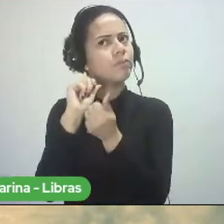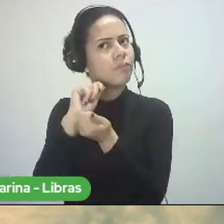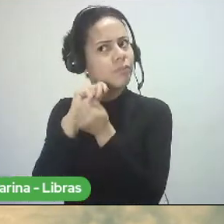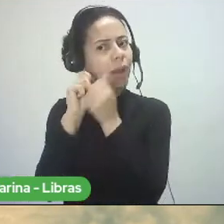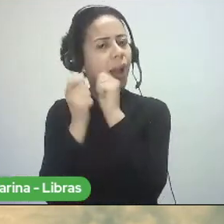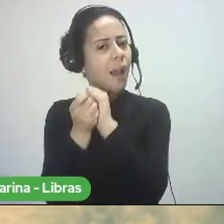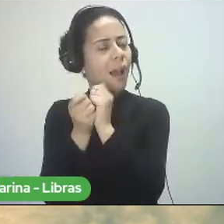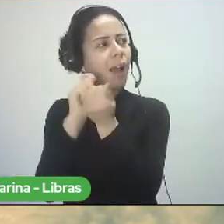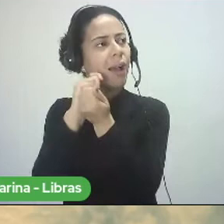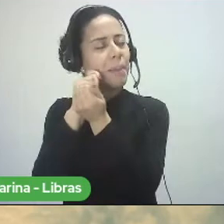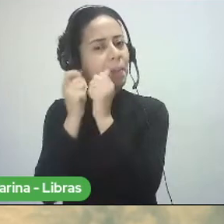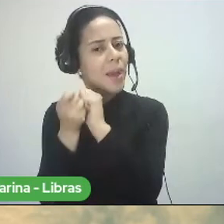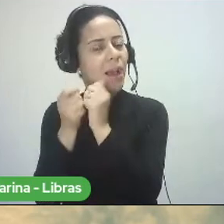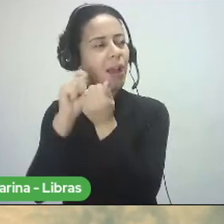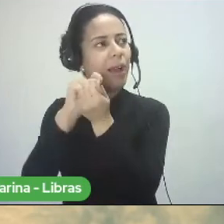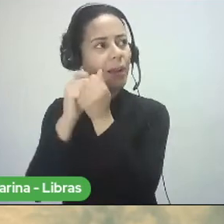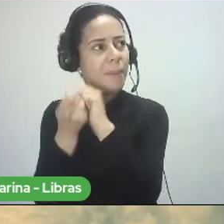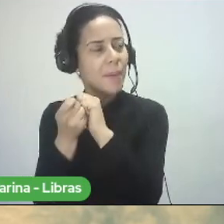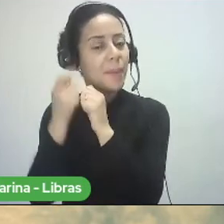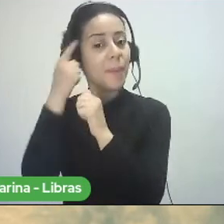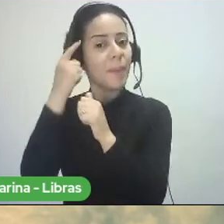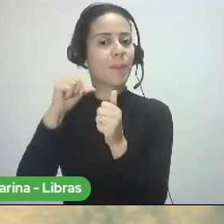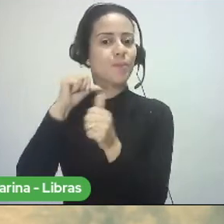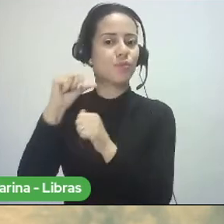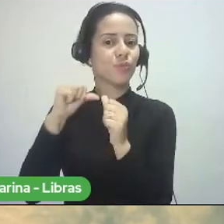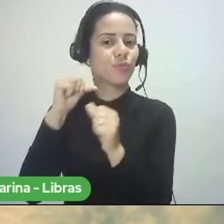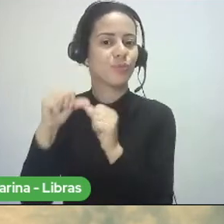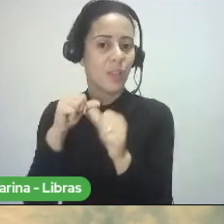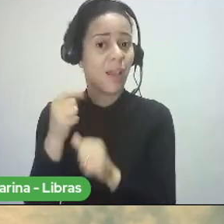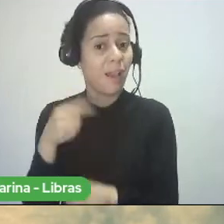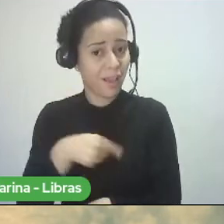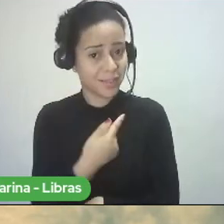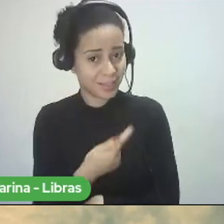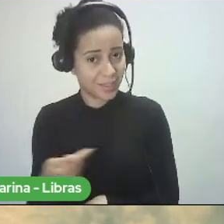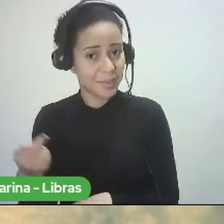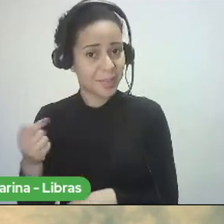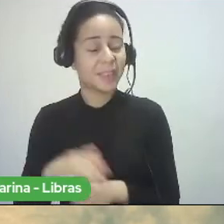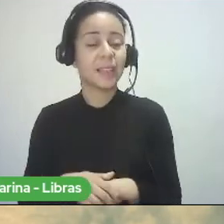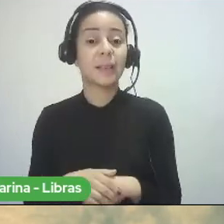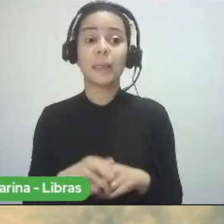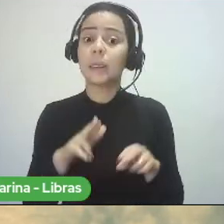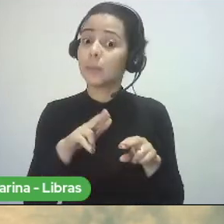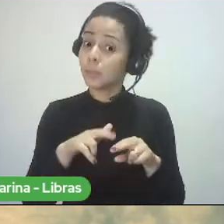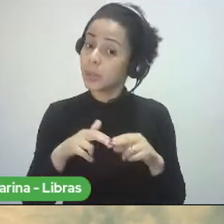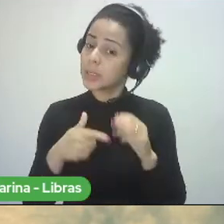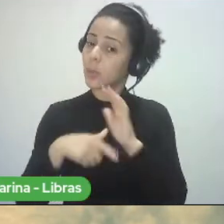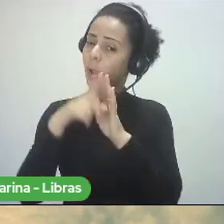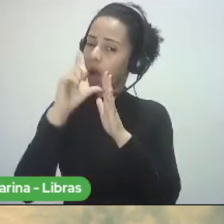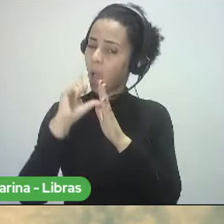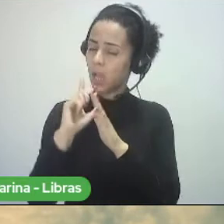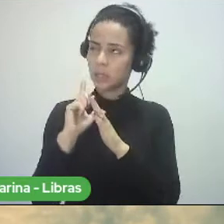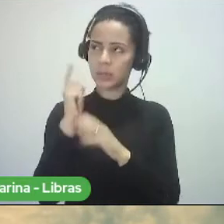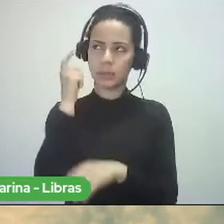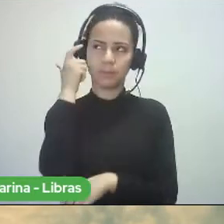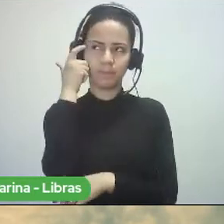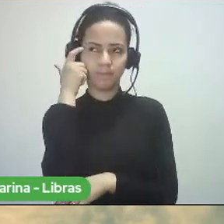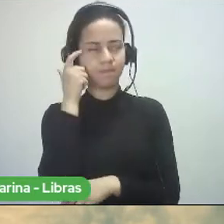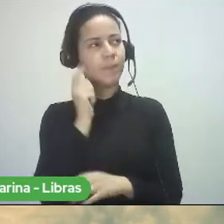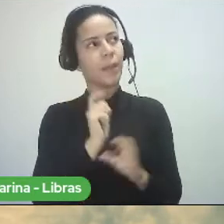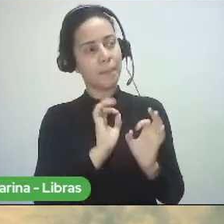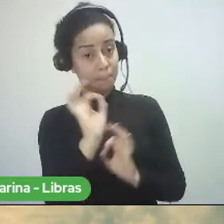No planejamento, eu acho que a gente também tem que pensar nesses momentos